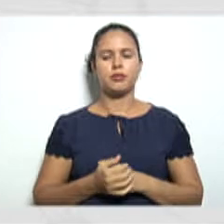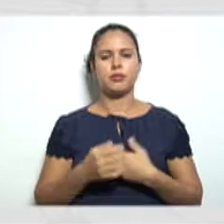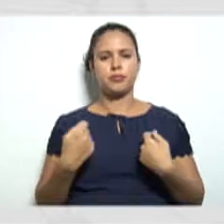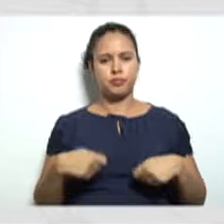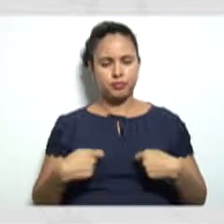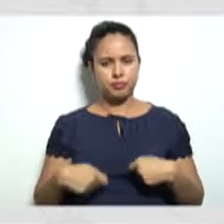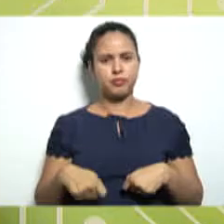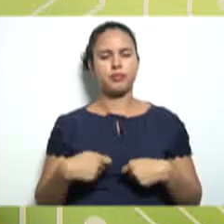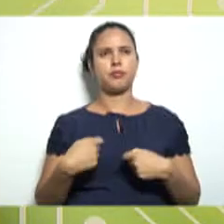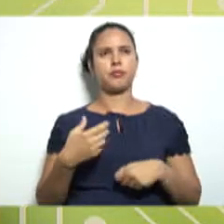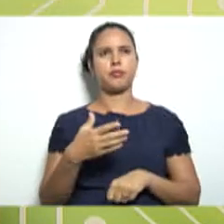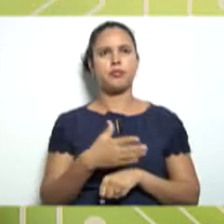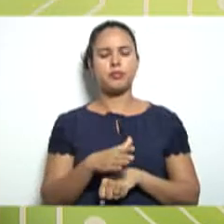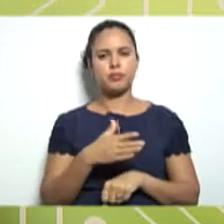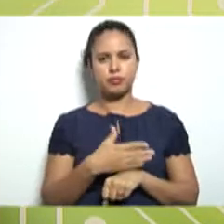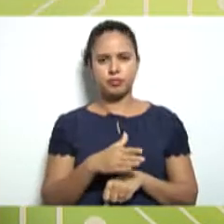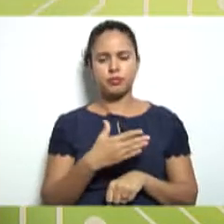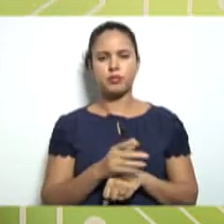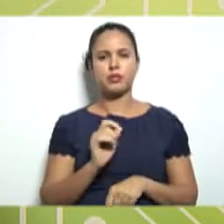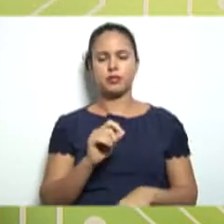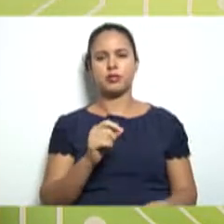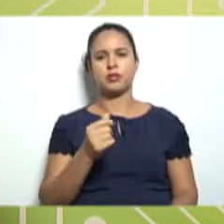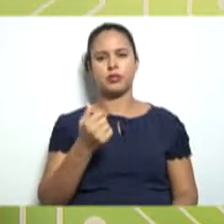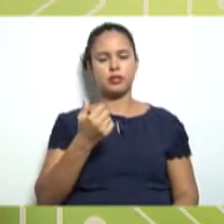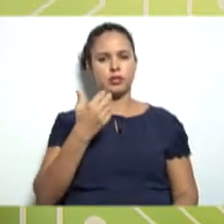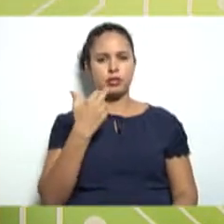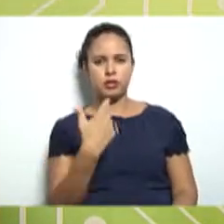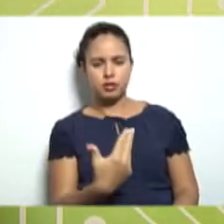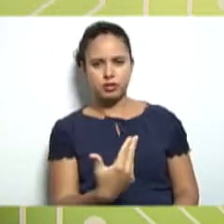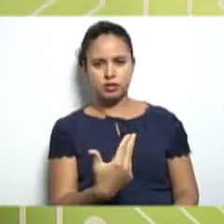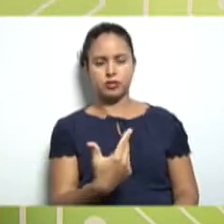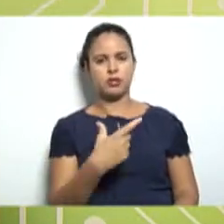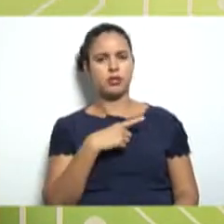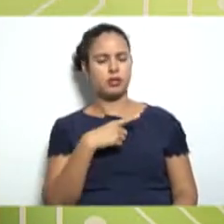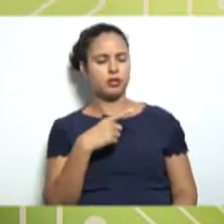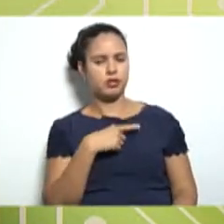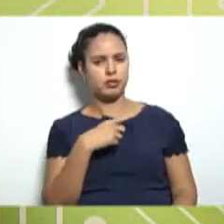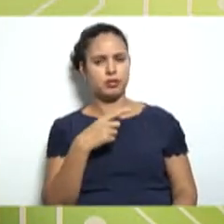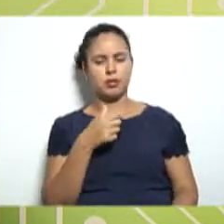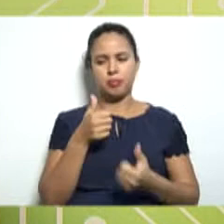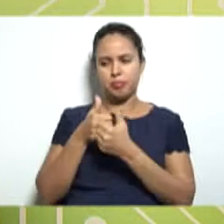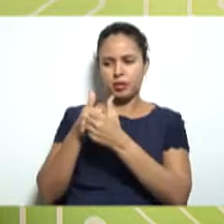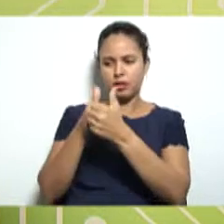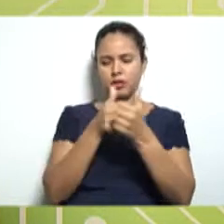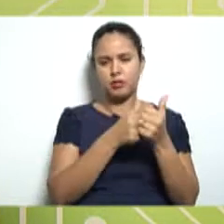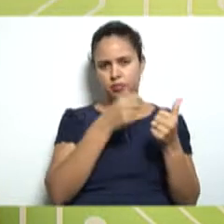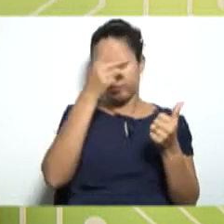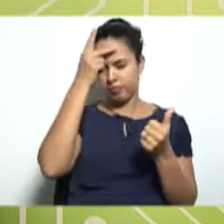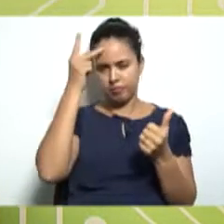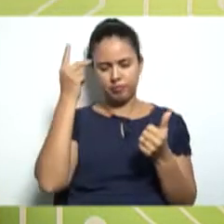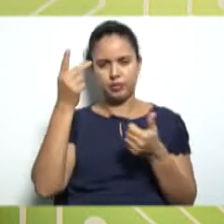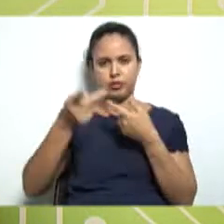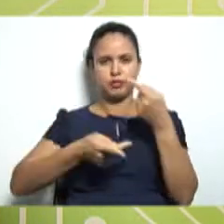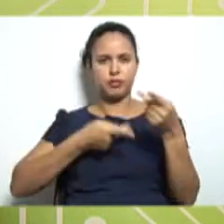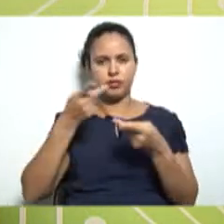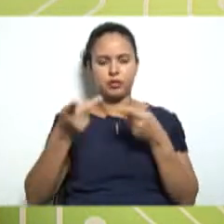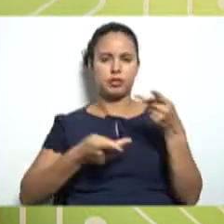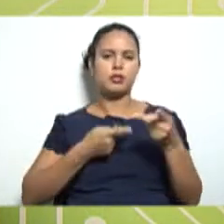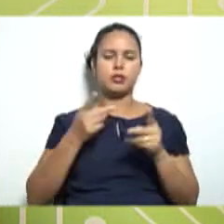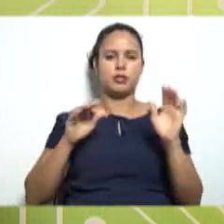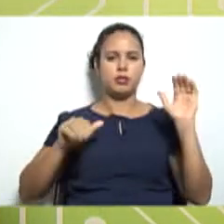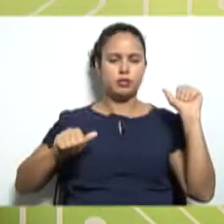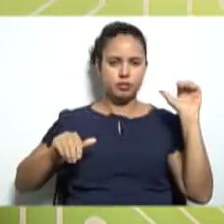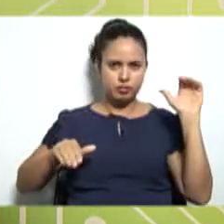línguas, né? Nós estamos aqui em Rondônia, fronteira com países que falam espanhol. Às vezes, para a gente se preparar para o turismo, tem que estar preparado para receber esse turista que fala